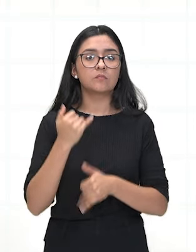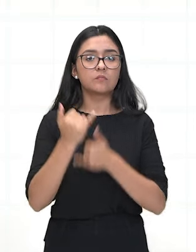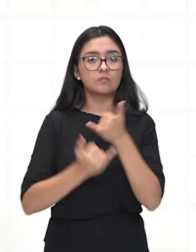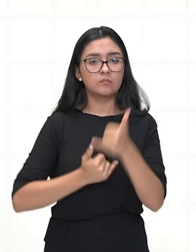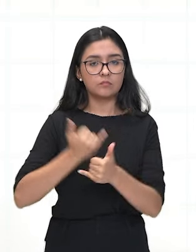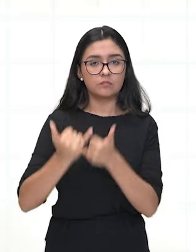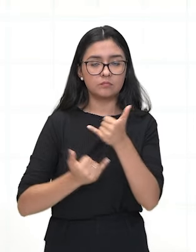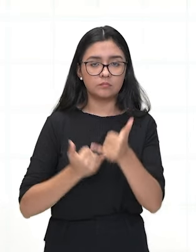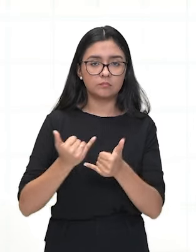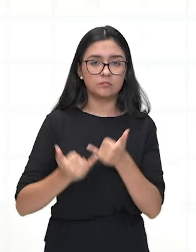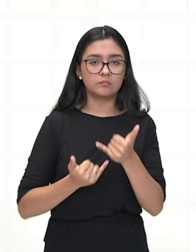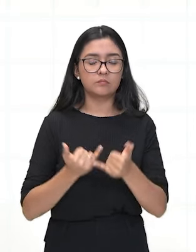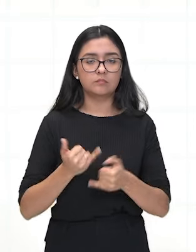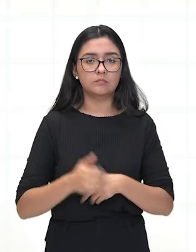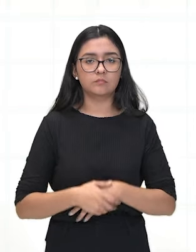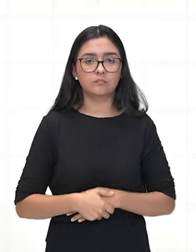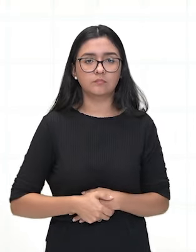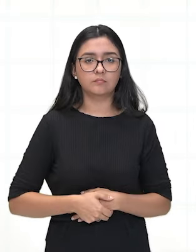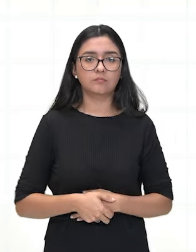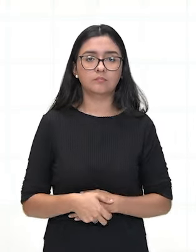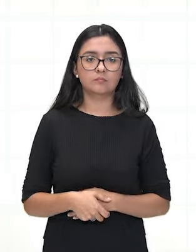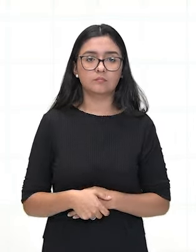brincando brincando